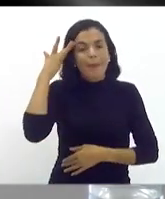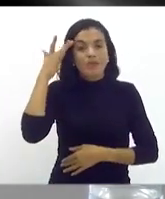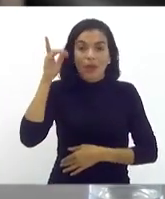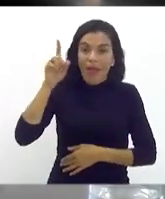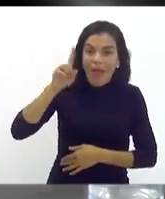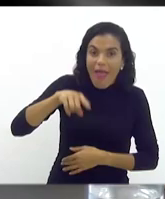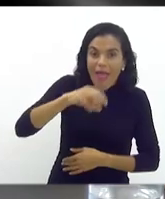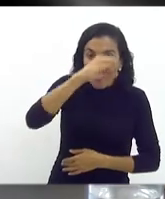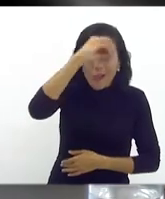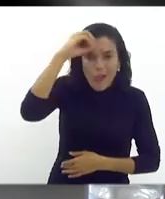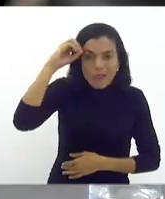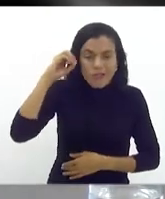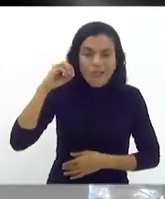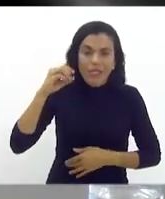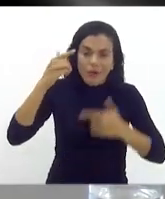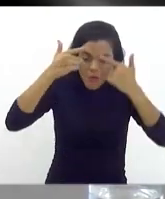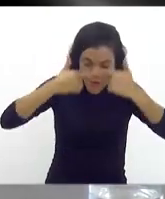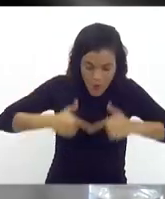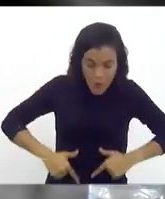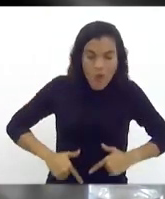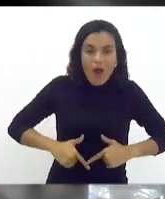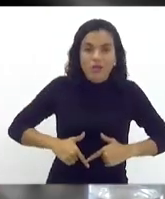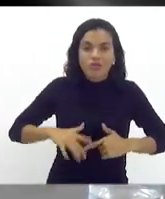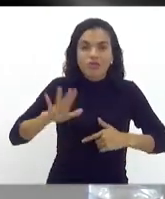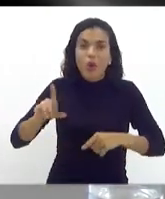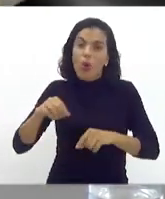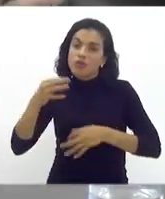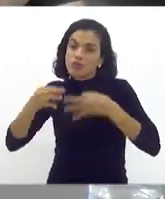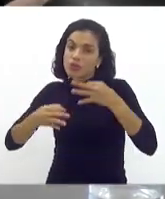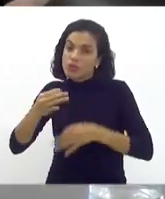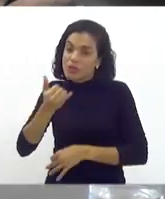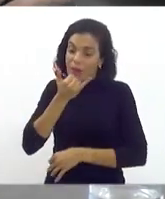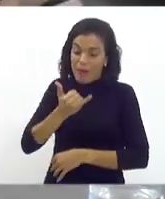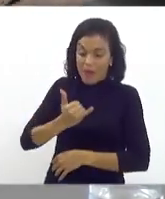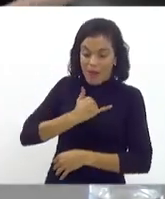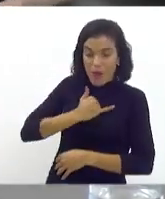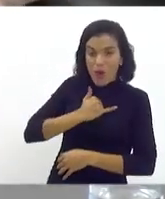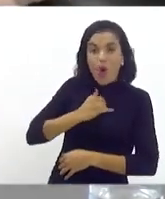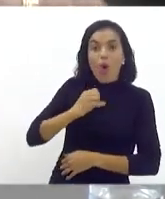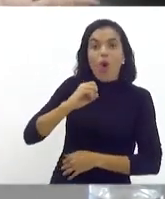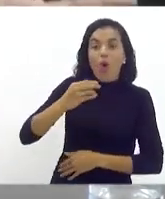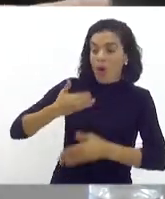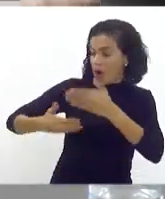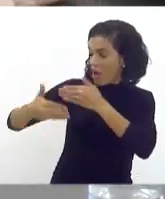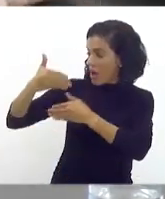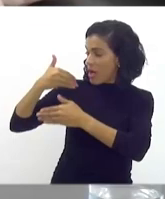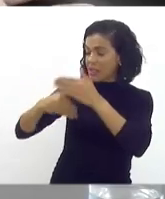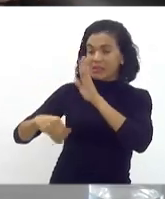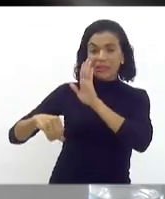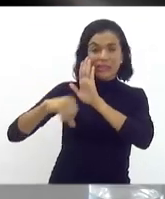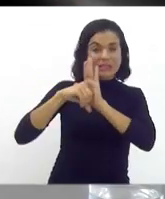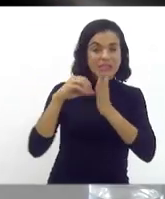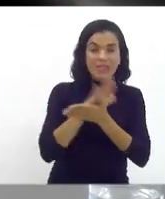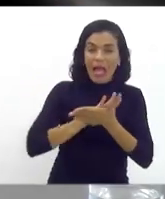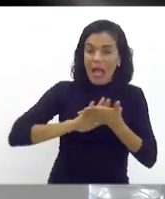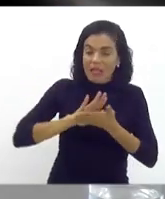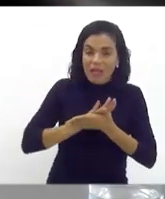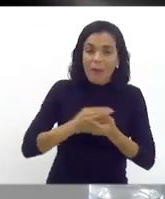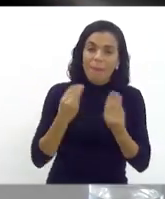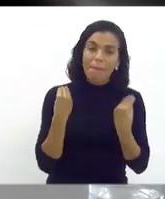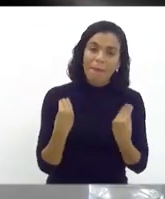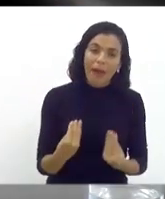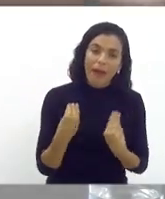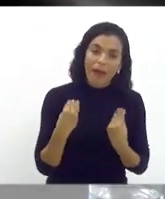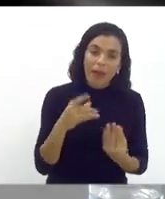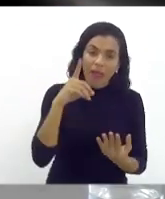a pessoa é inocente se a pessoa foi absolvida ou se ela não tem antecedentes criminais né não tem porque ela